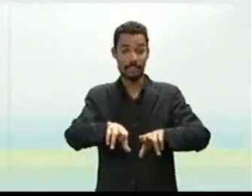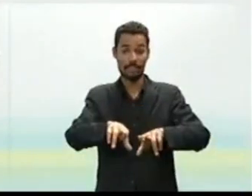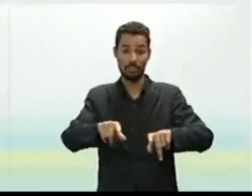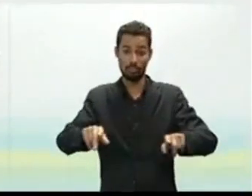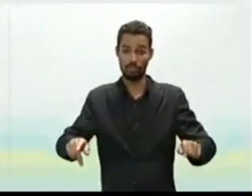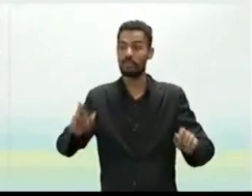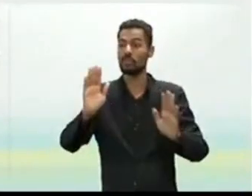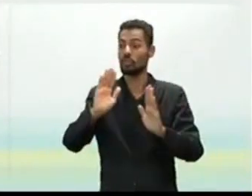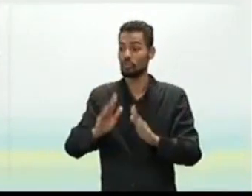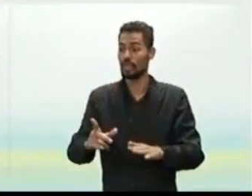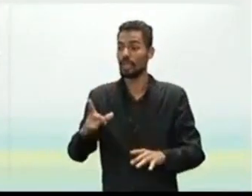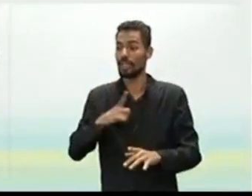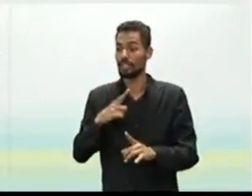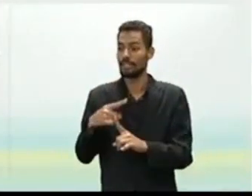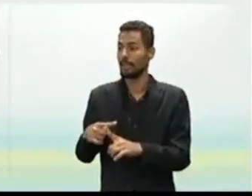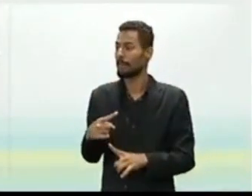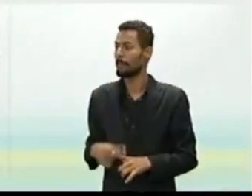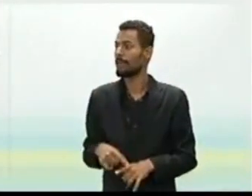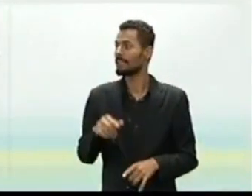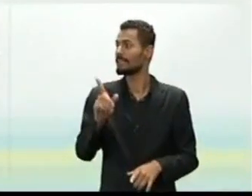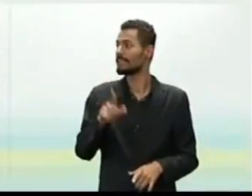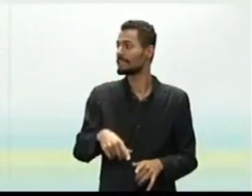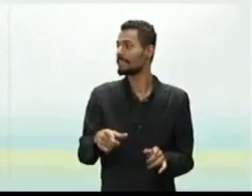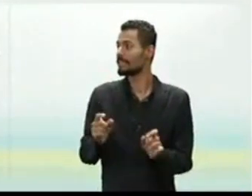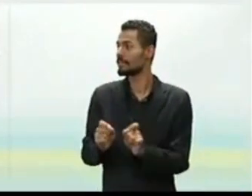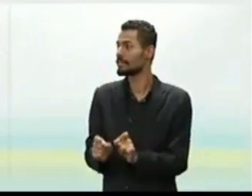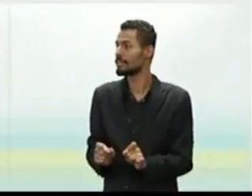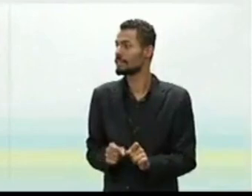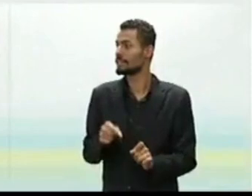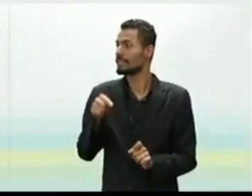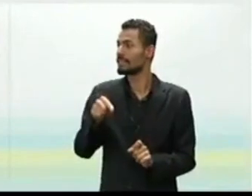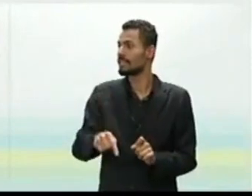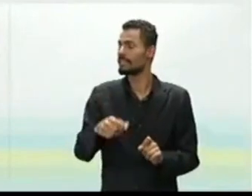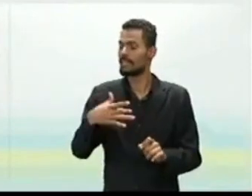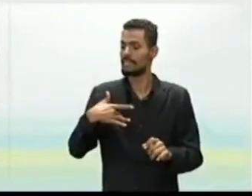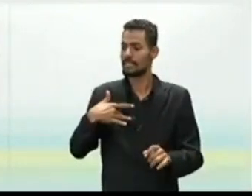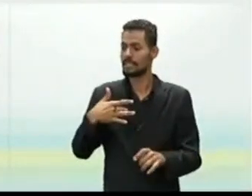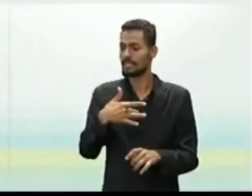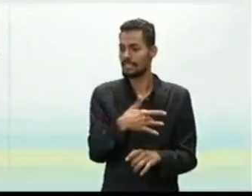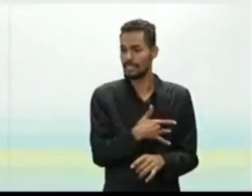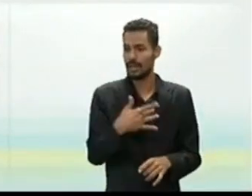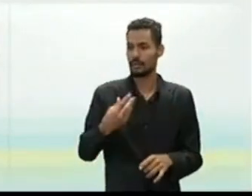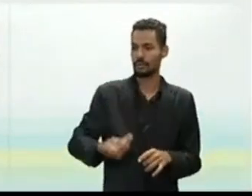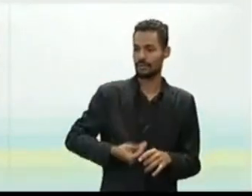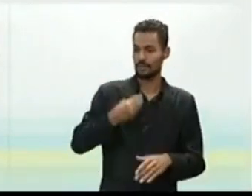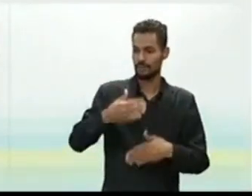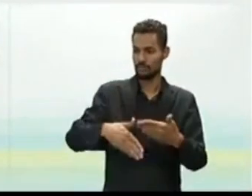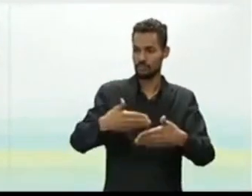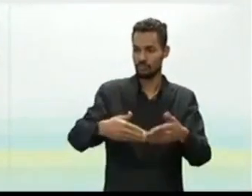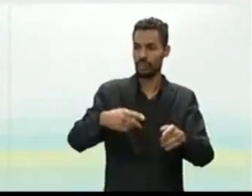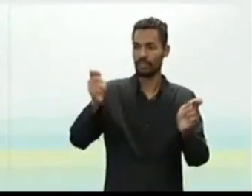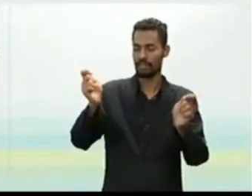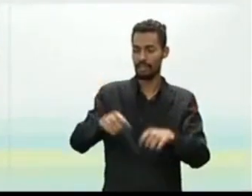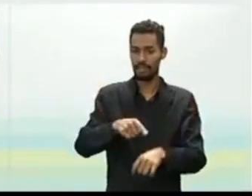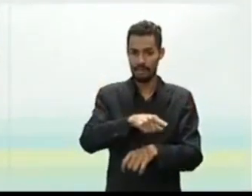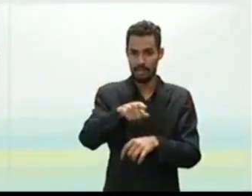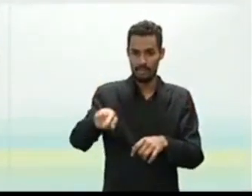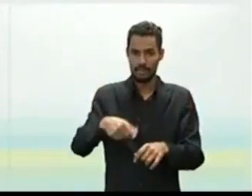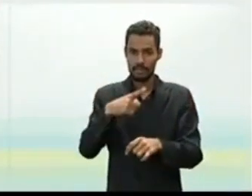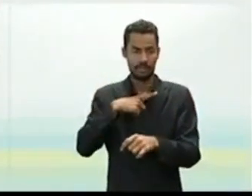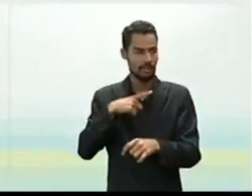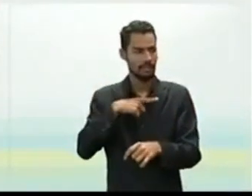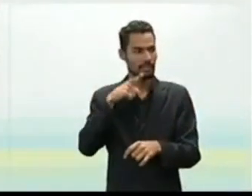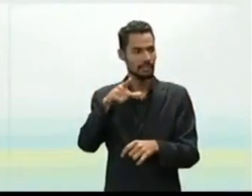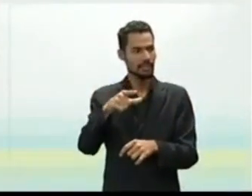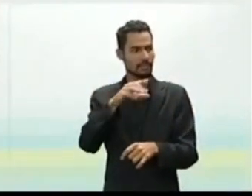diferenciadas. Elas estão ali nos tecidos para manter, né, para ter a manutenção da saúde e da sobrevivência. Então, quando você faz um corte, por